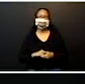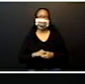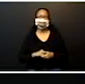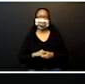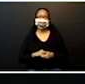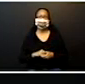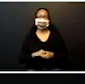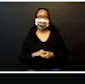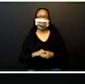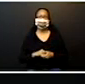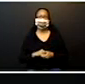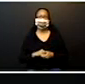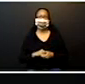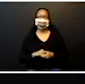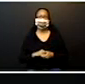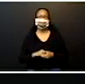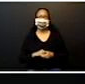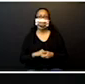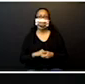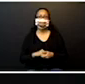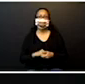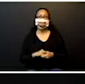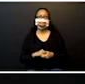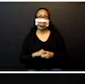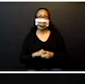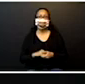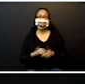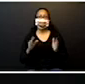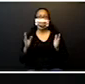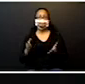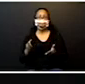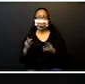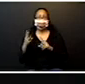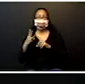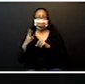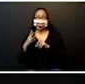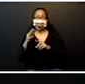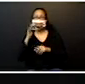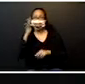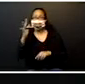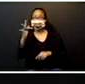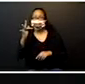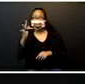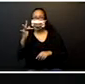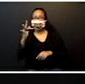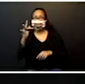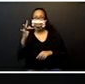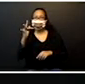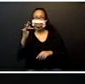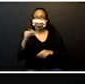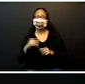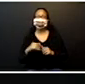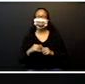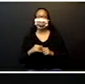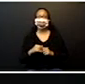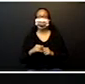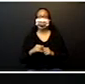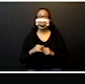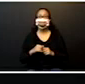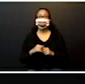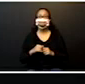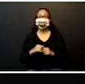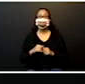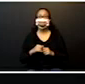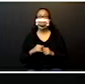aí? A mesma frase, só que agora no tempo futuro. O que vai acontecer?